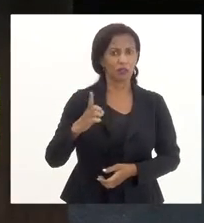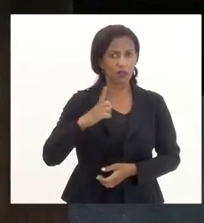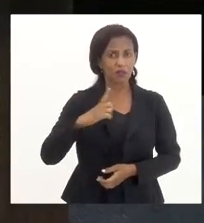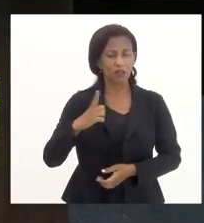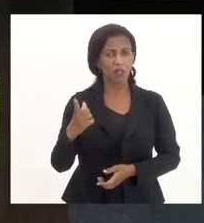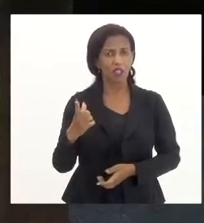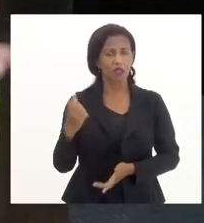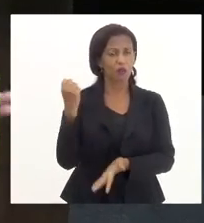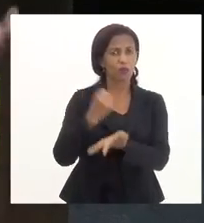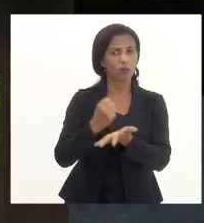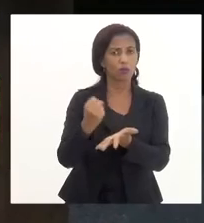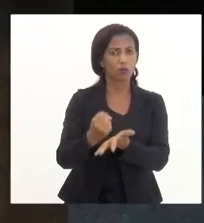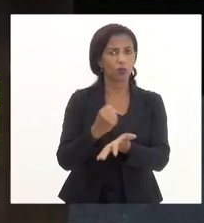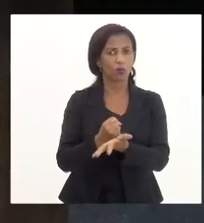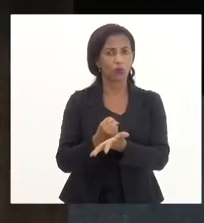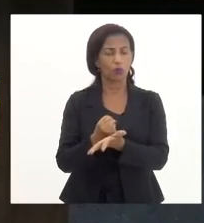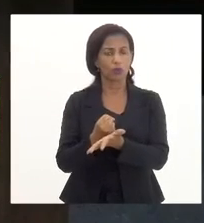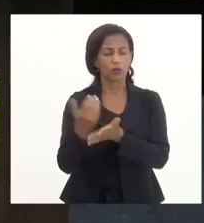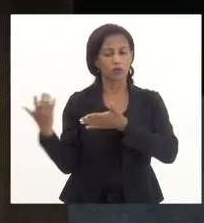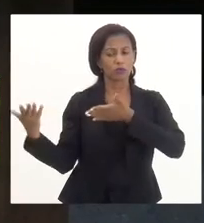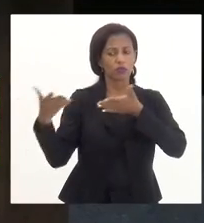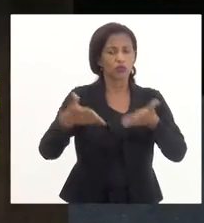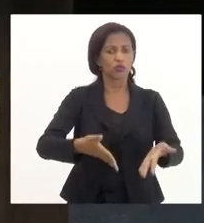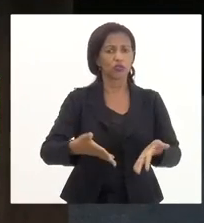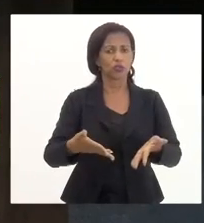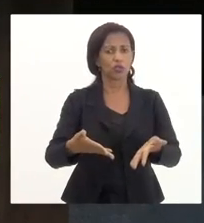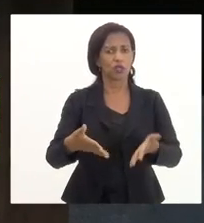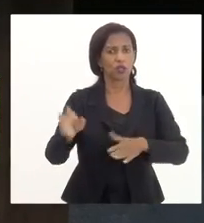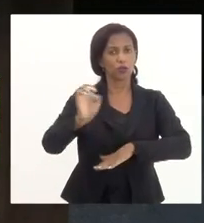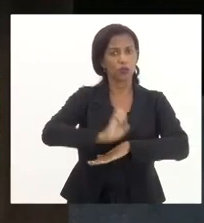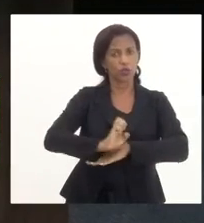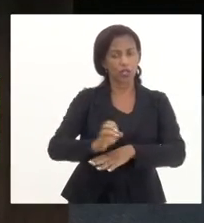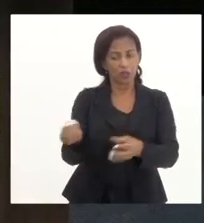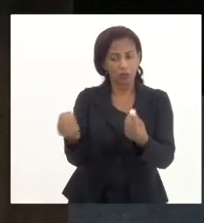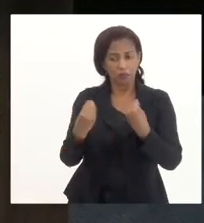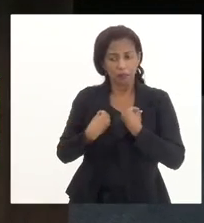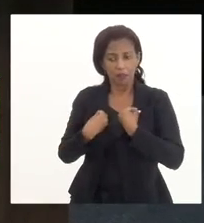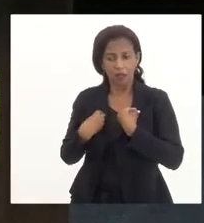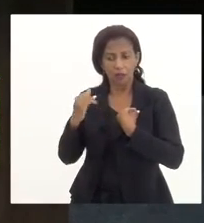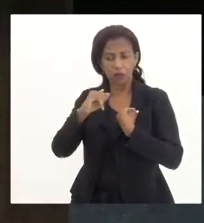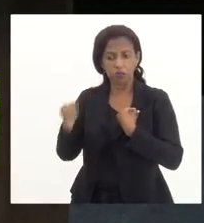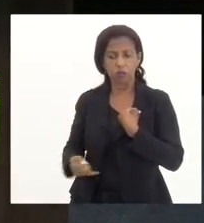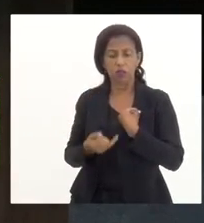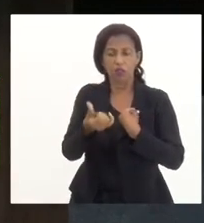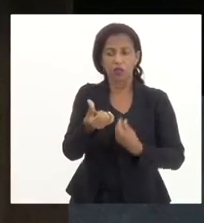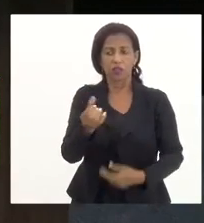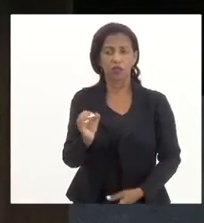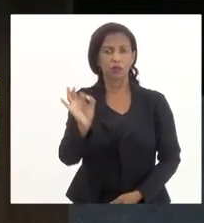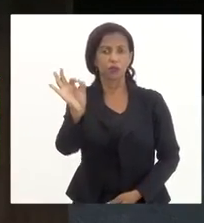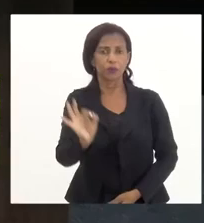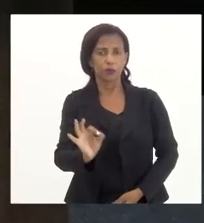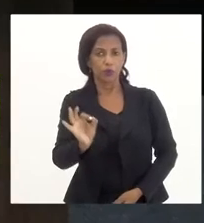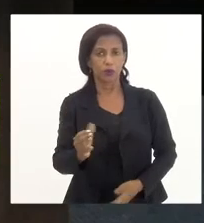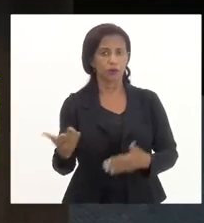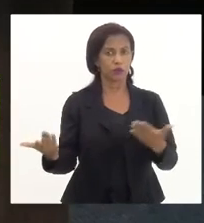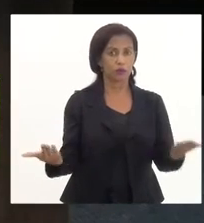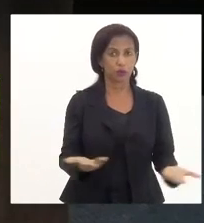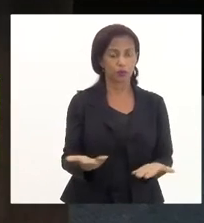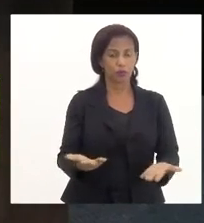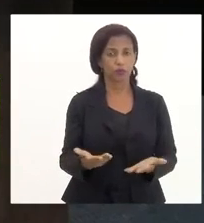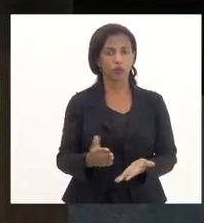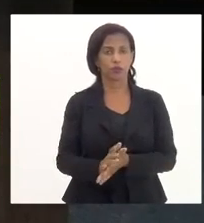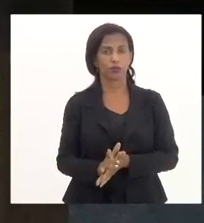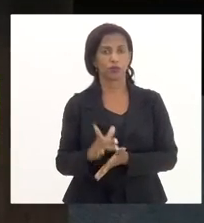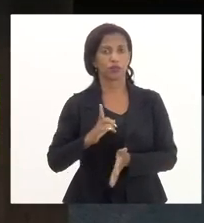o contrato que eu cheguei no estado me dava uma perspectiva de chegar sessenta por cento Então hoje a gente